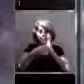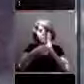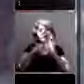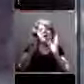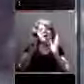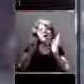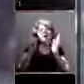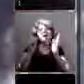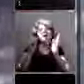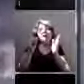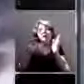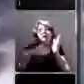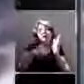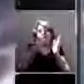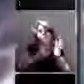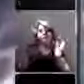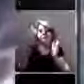Semântico-gramaticais.